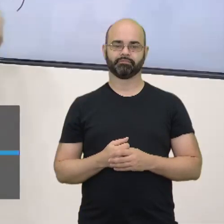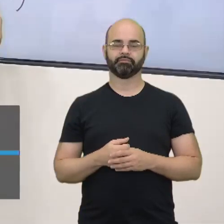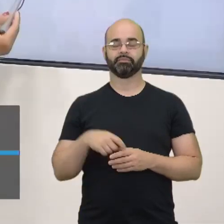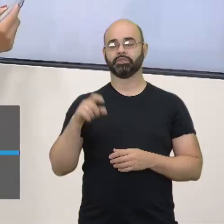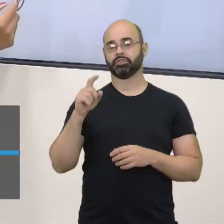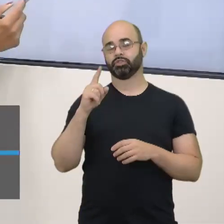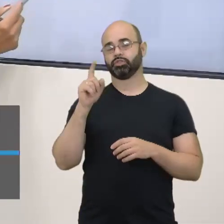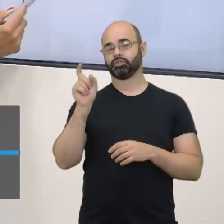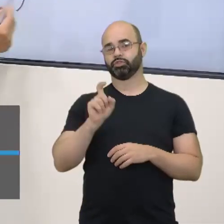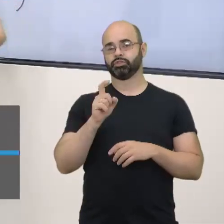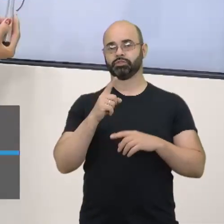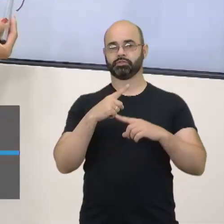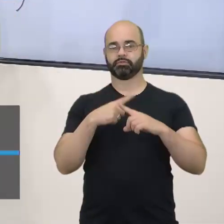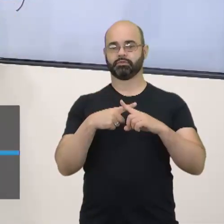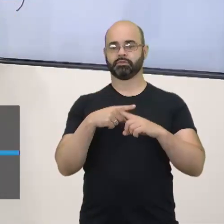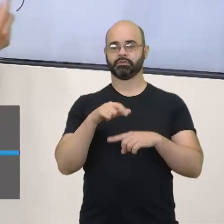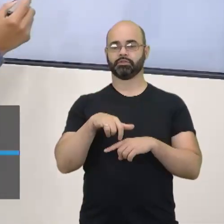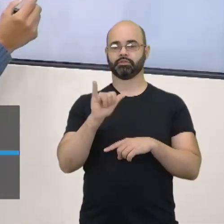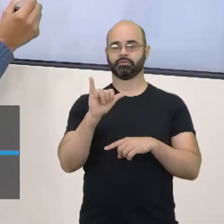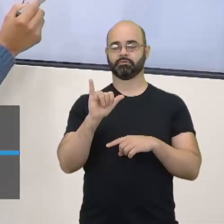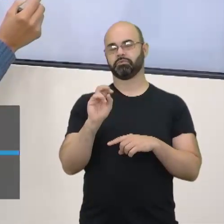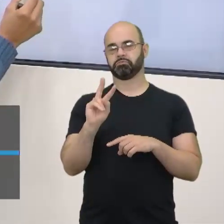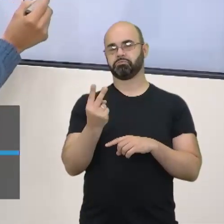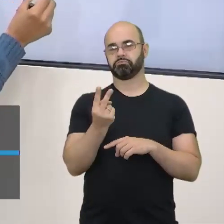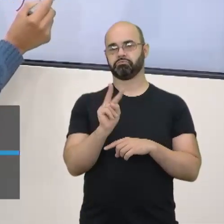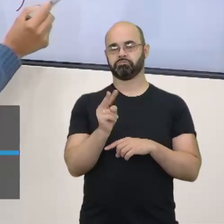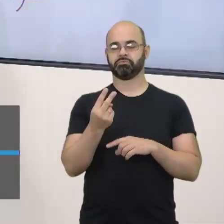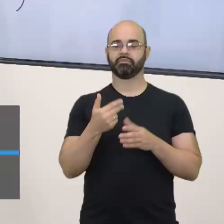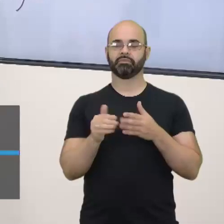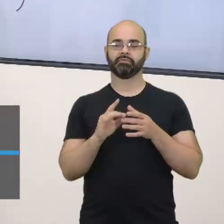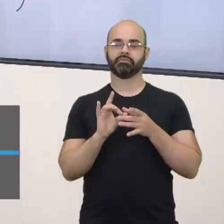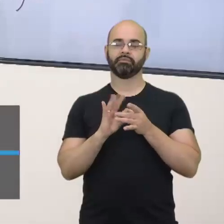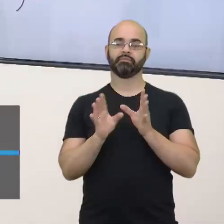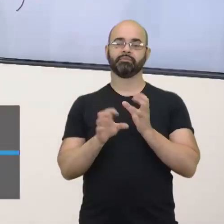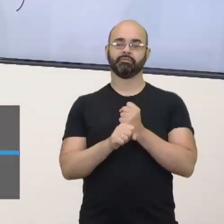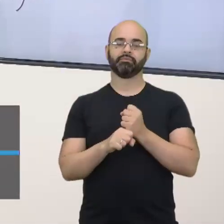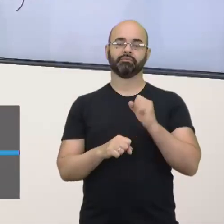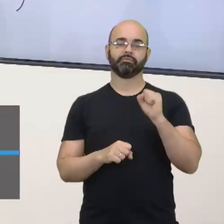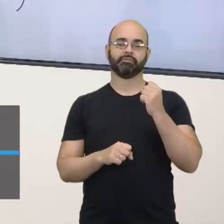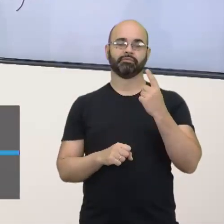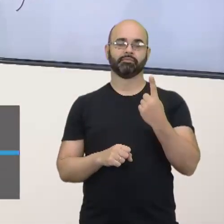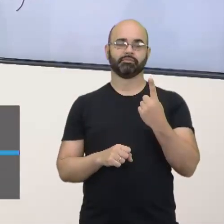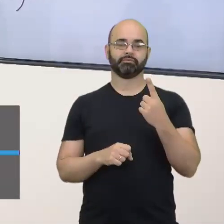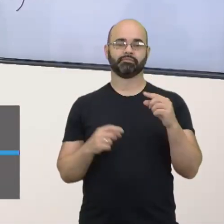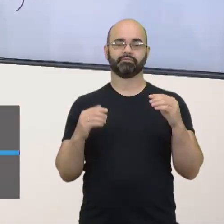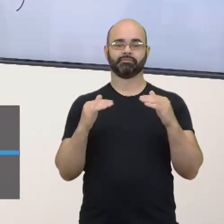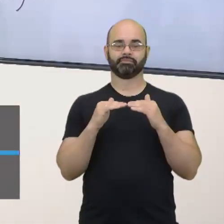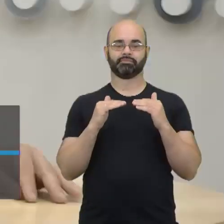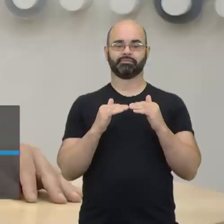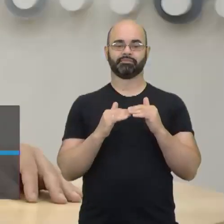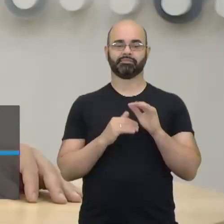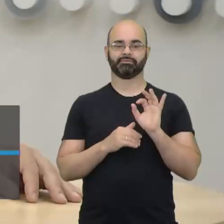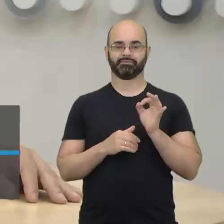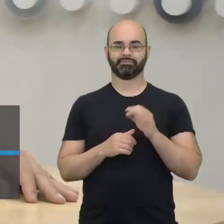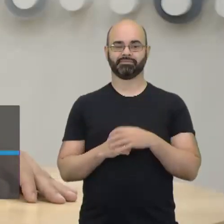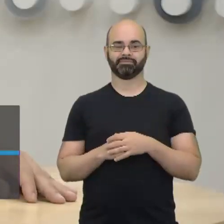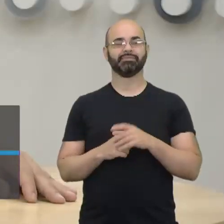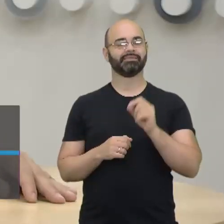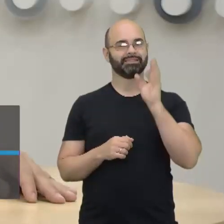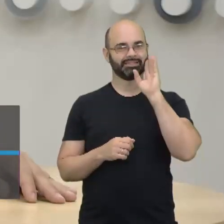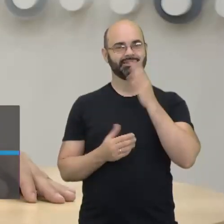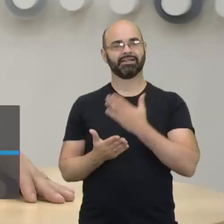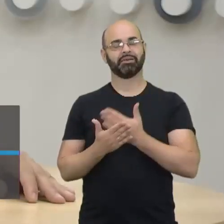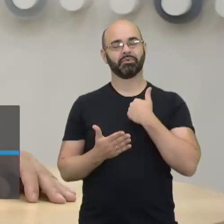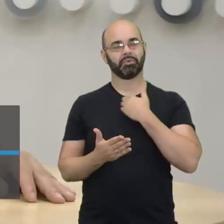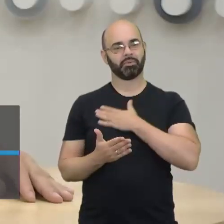vezes Y, né? Ou invertido, tanto faz, igual a 81. É isso aí. Esta é a relação. Muito bom, legal. Bom, eu gostei né? dessa aula. Foi